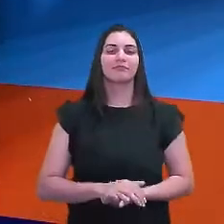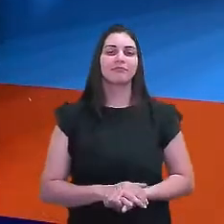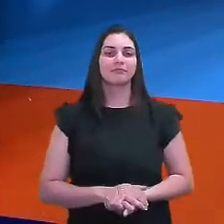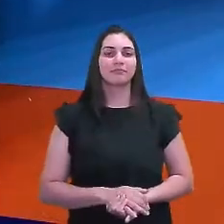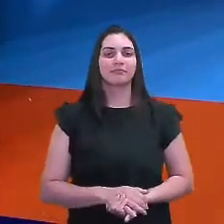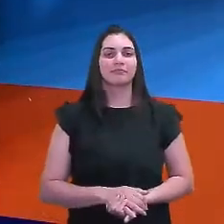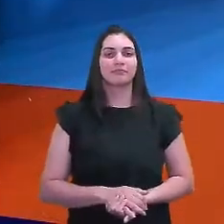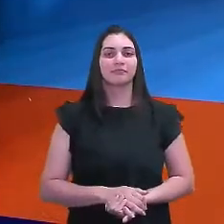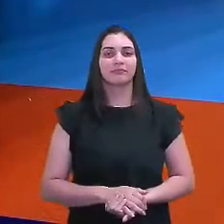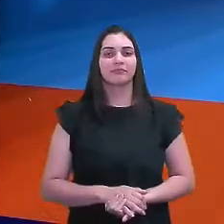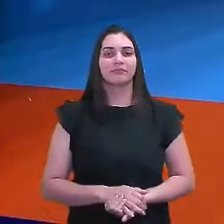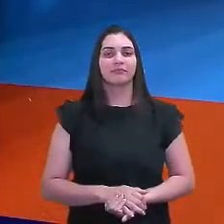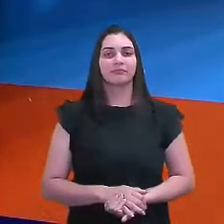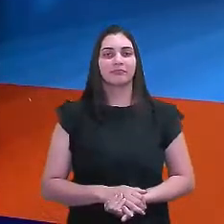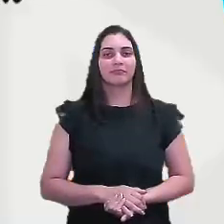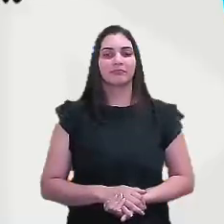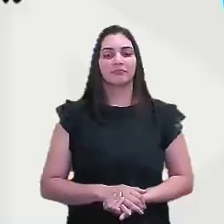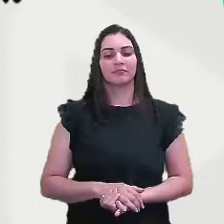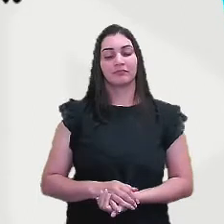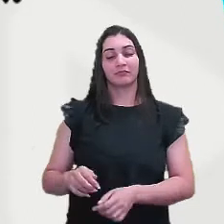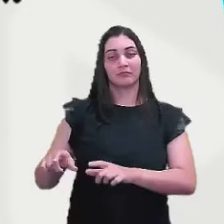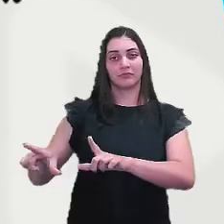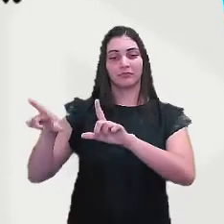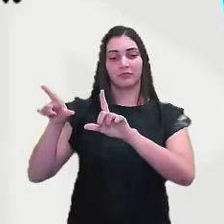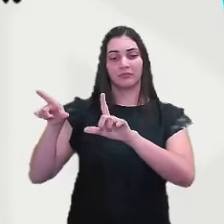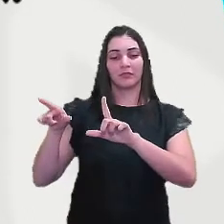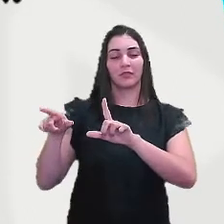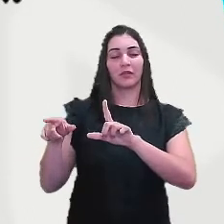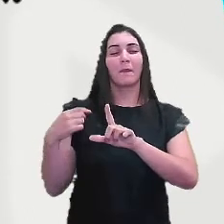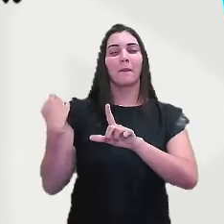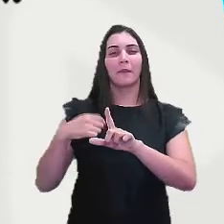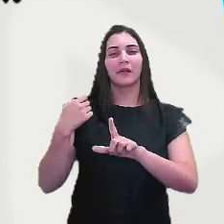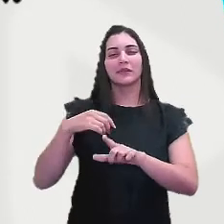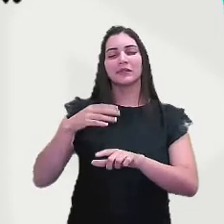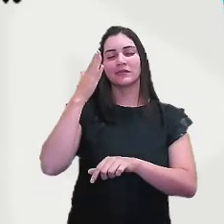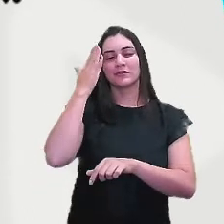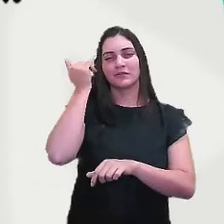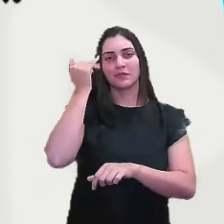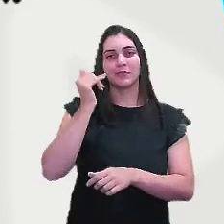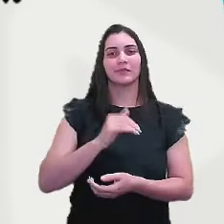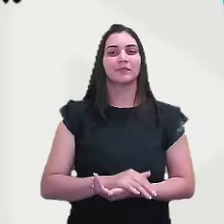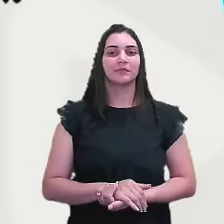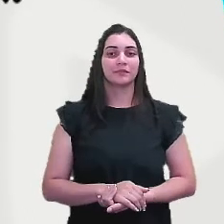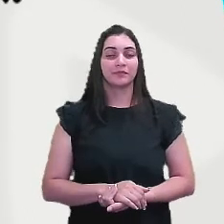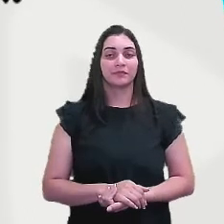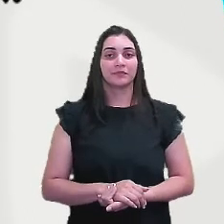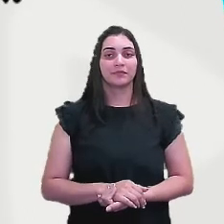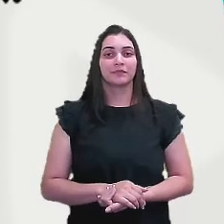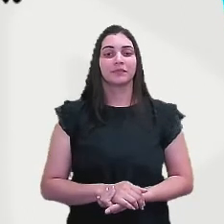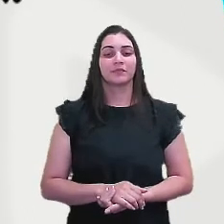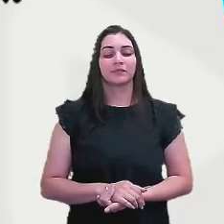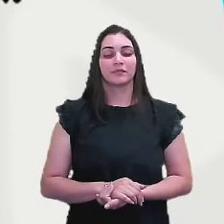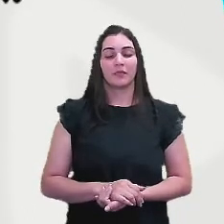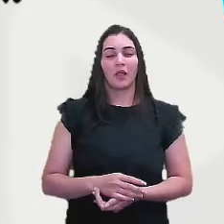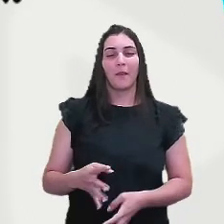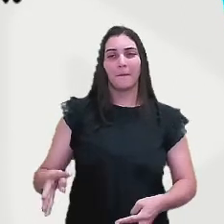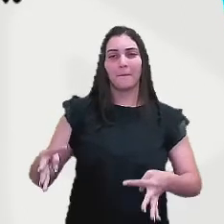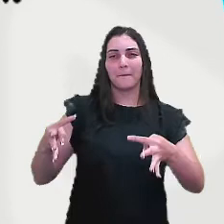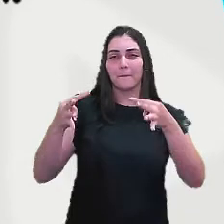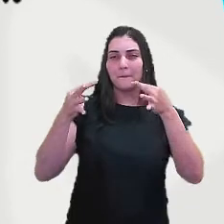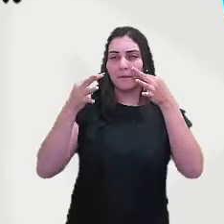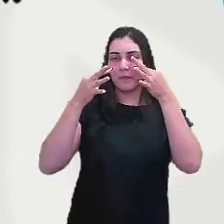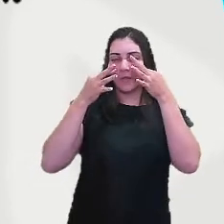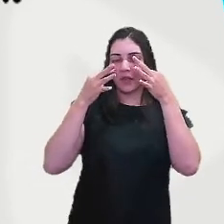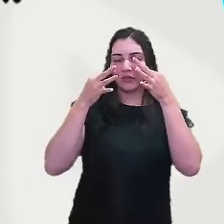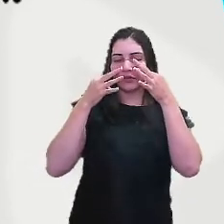nosso próximo slide, que é esse aqui. Fique por dentro, né? Nesse momento você precisa saber. Que é o quê? Preste atenção